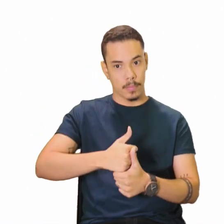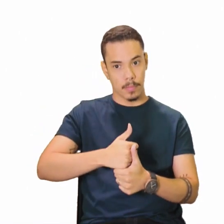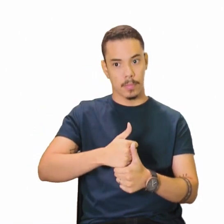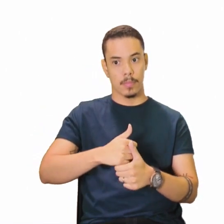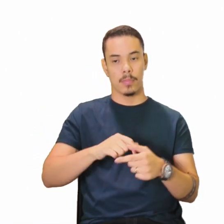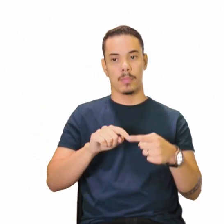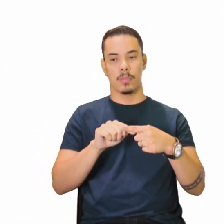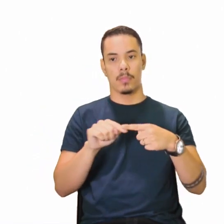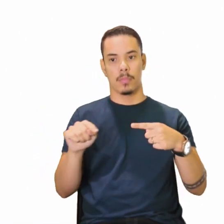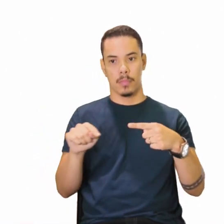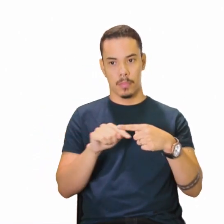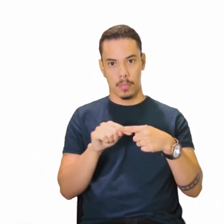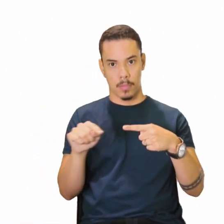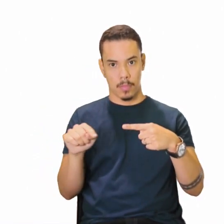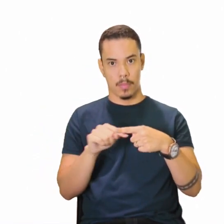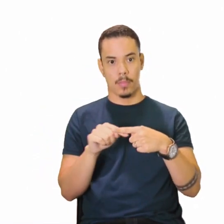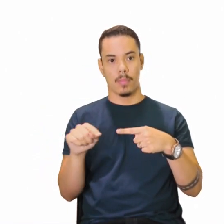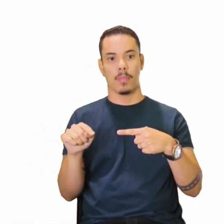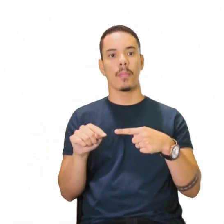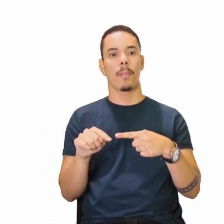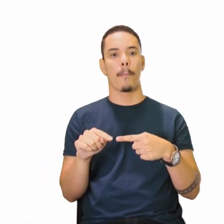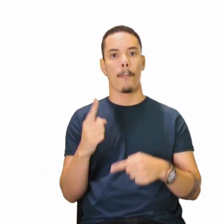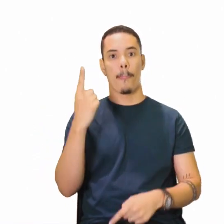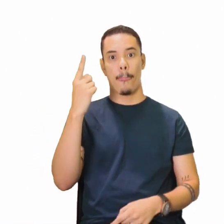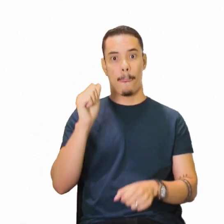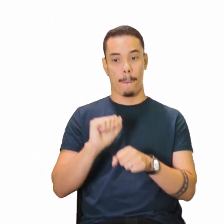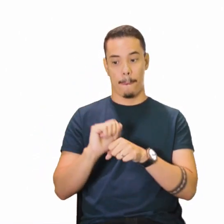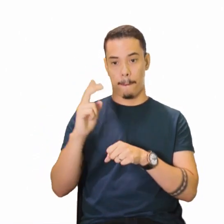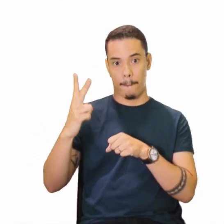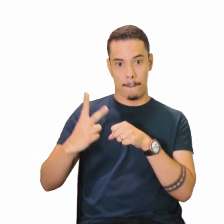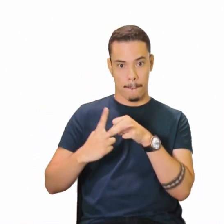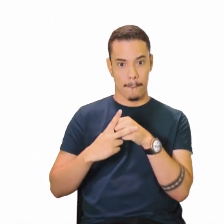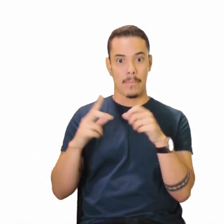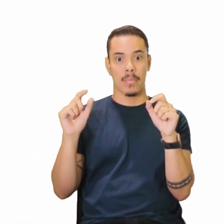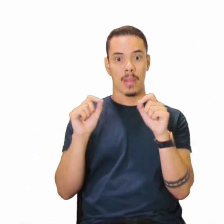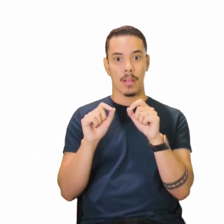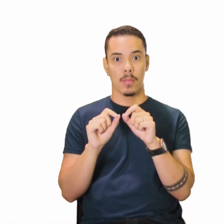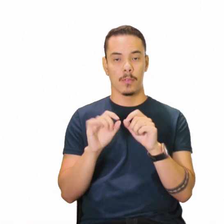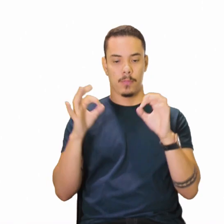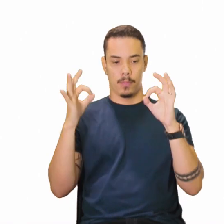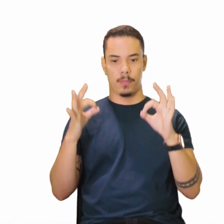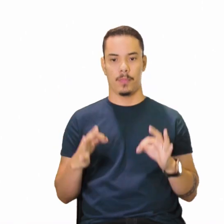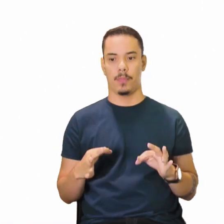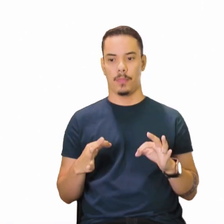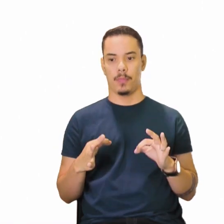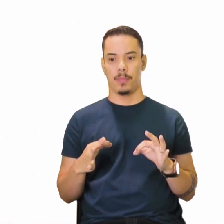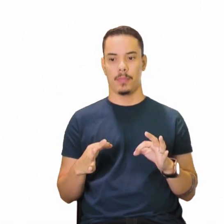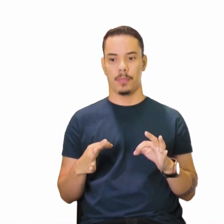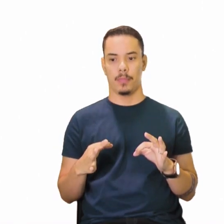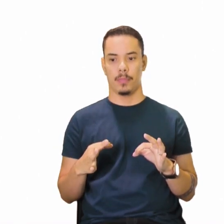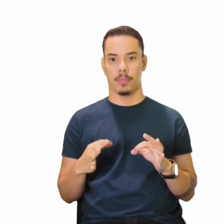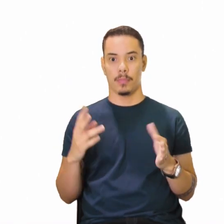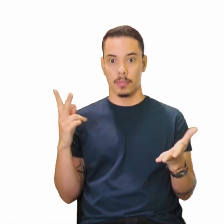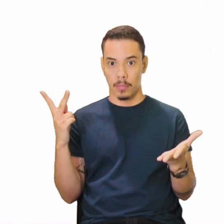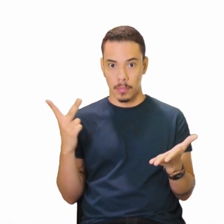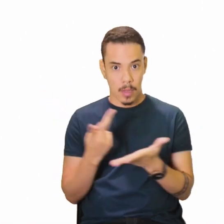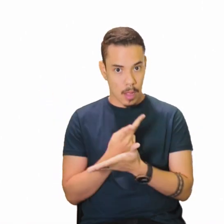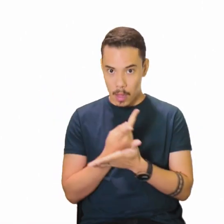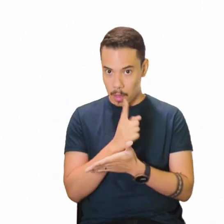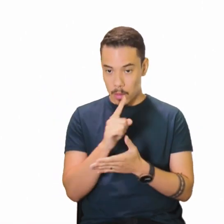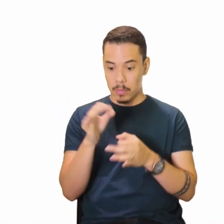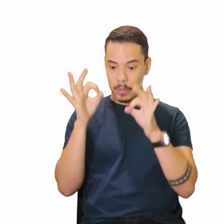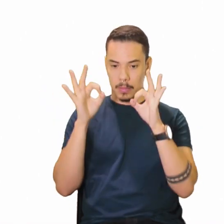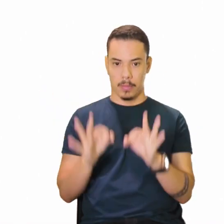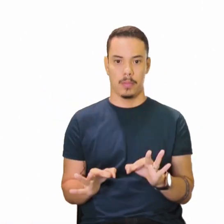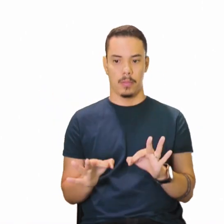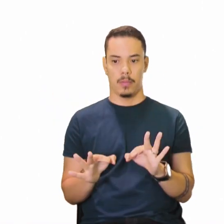do segmento sublinhado por um advérbio foi feita de forma adequada, de forma